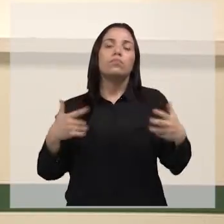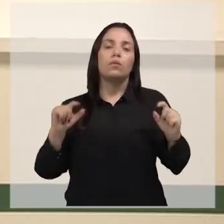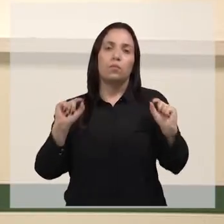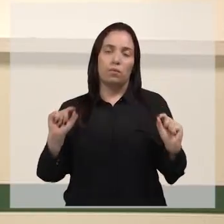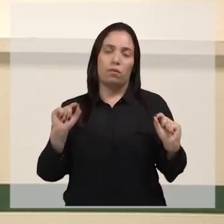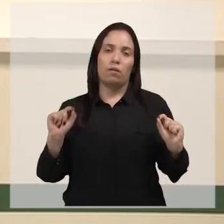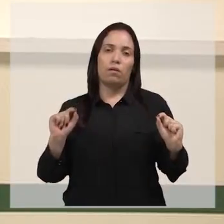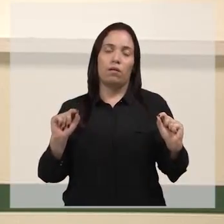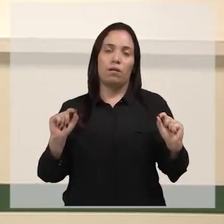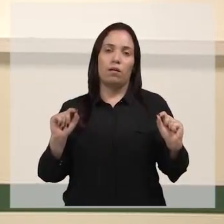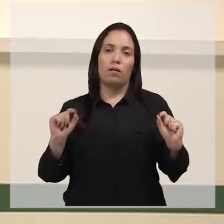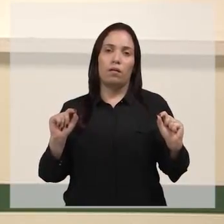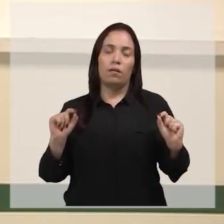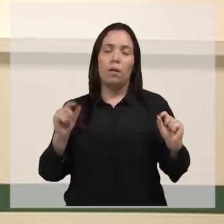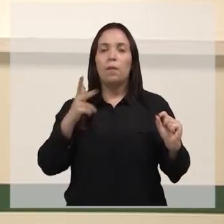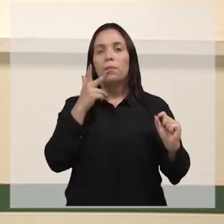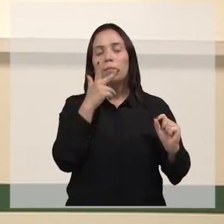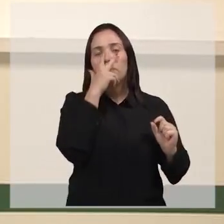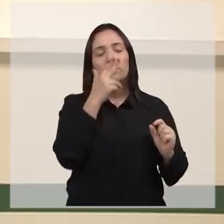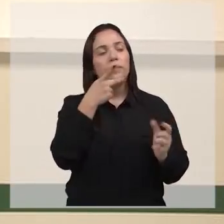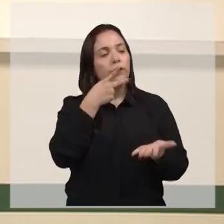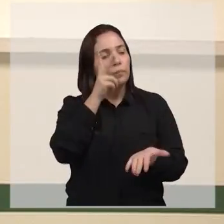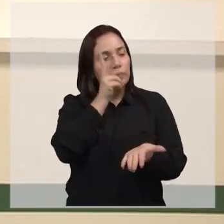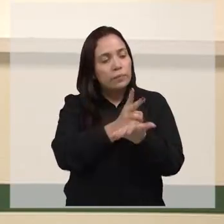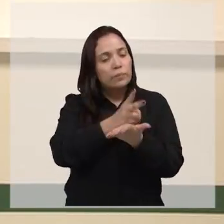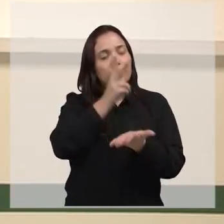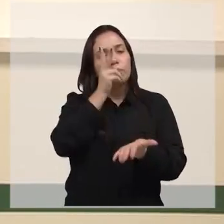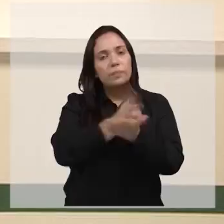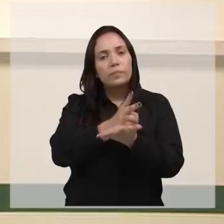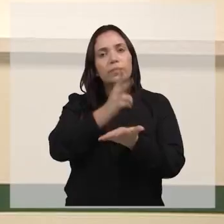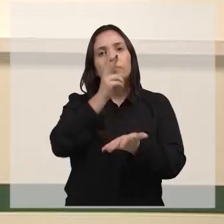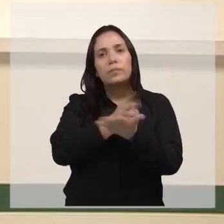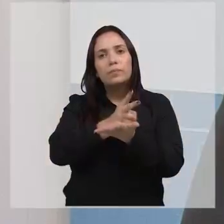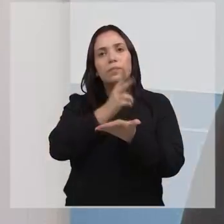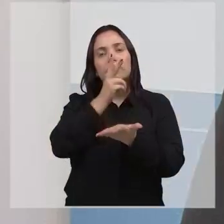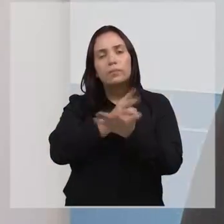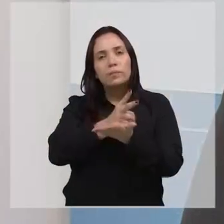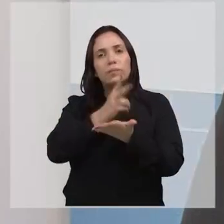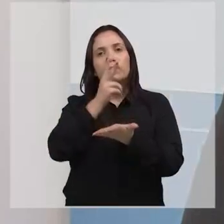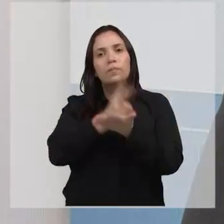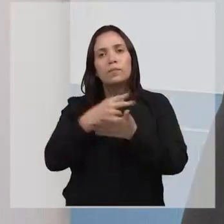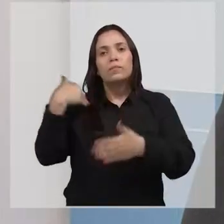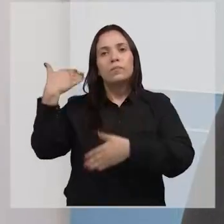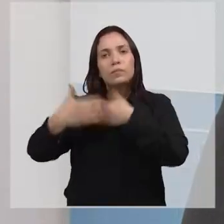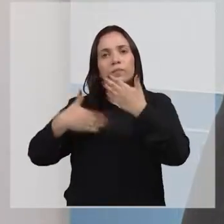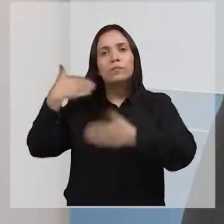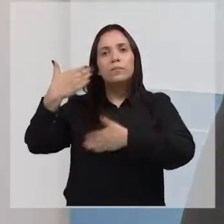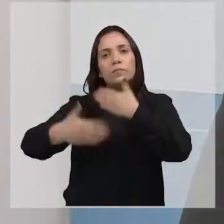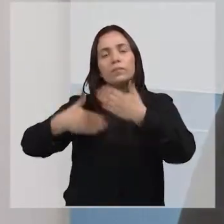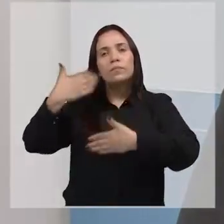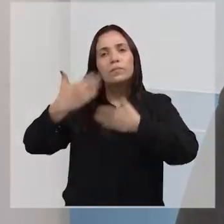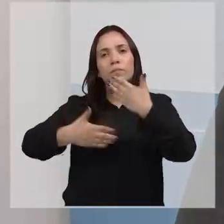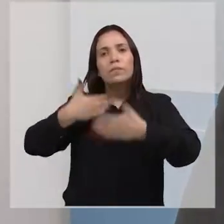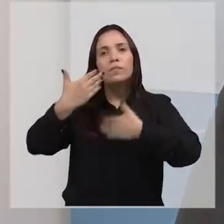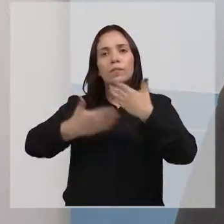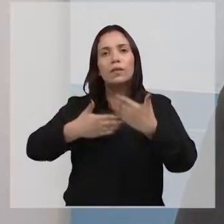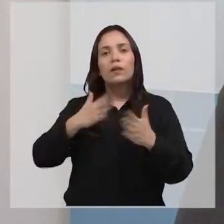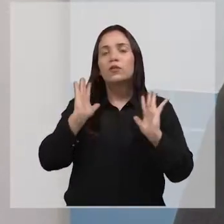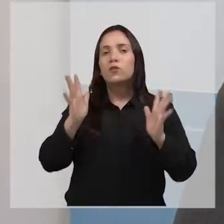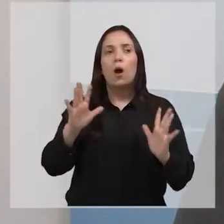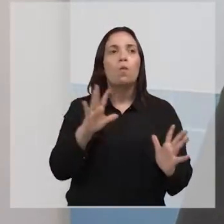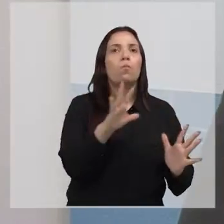E isso ficou como mantra. E esse mantra que é destilado até agora de forma